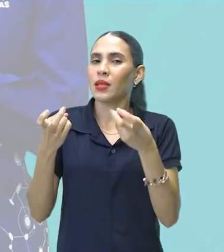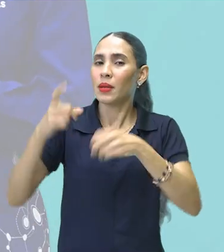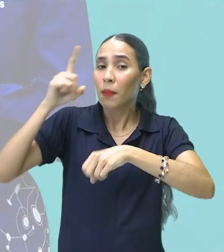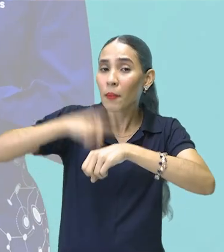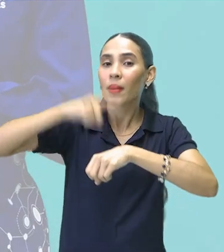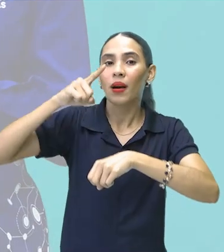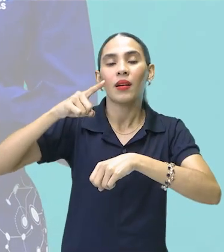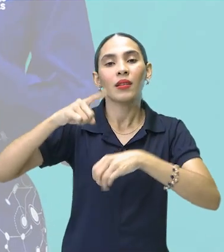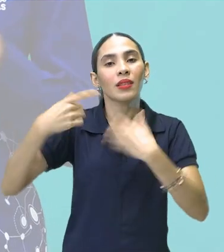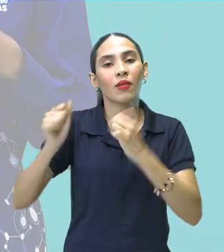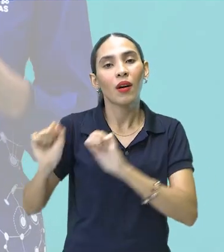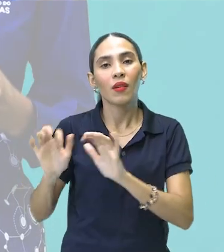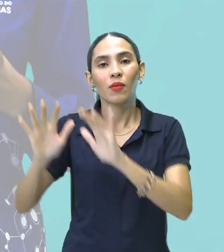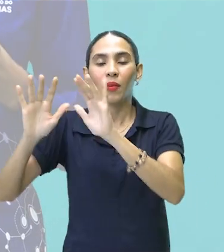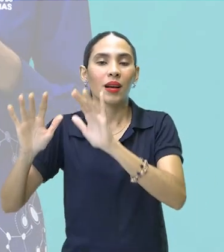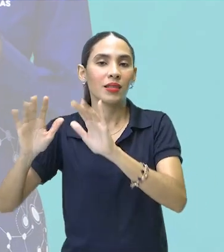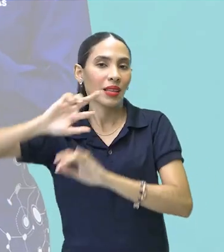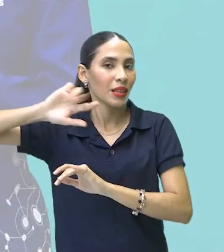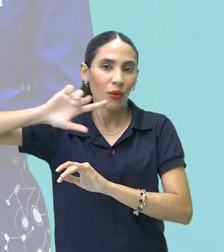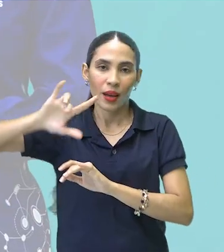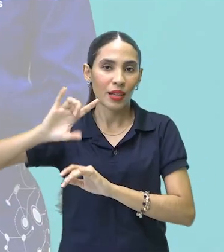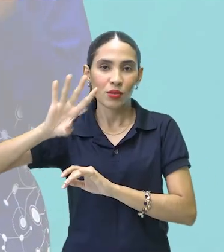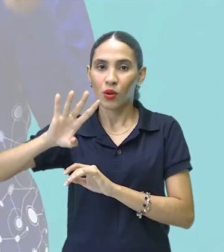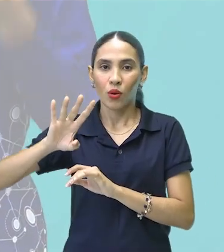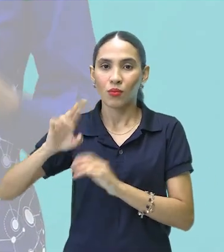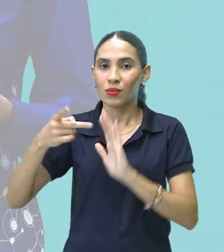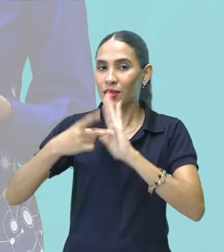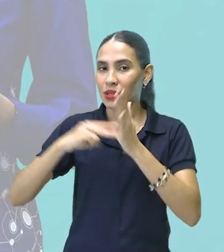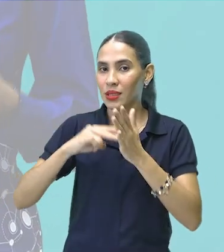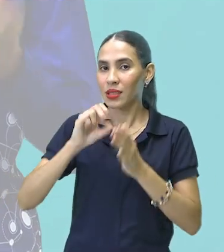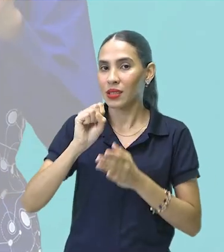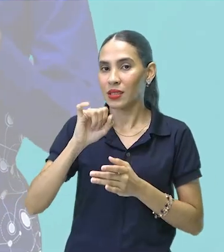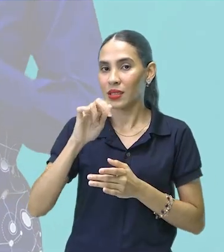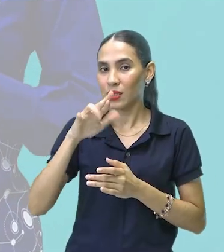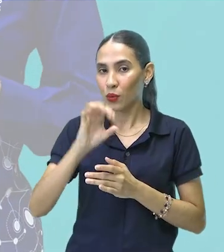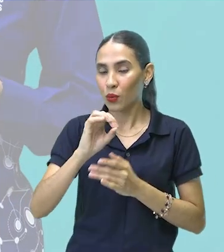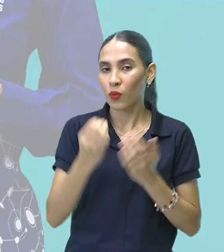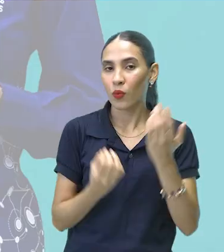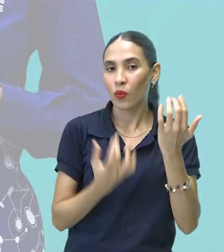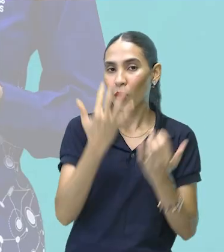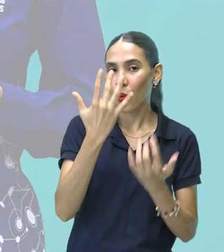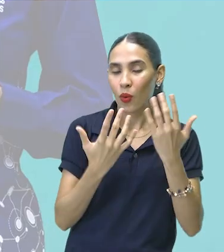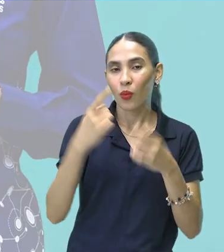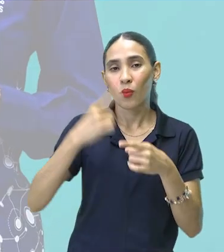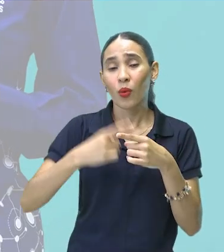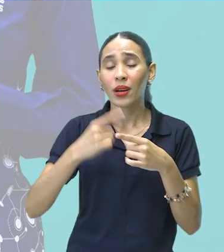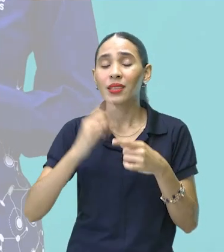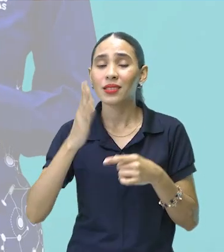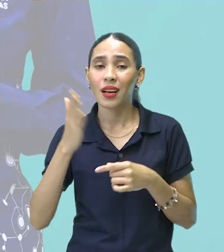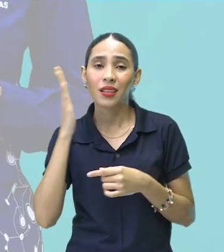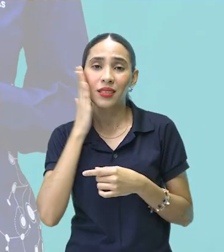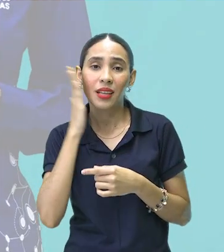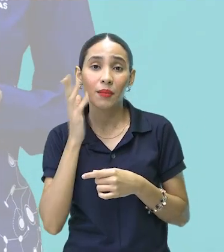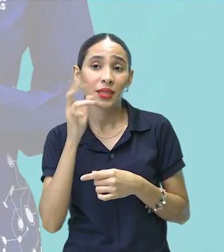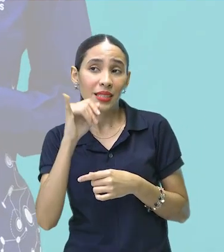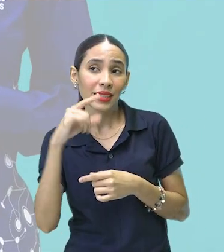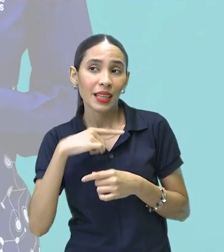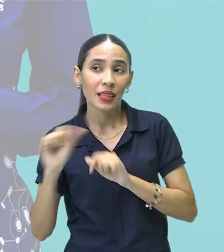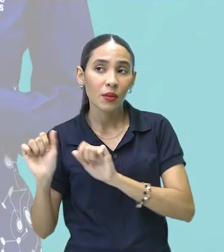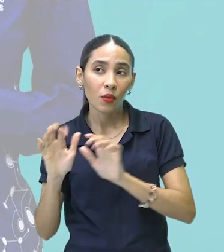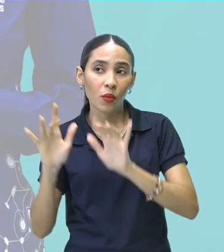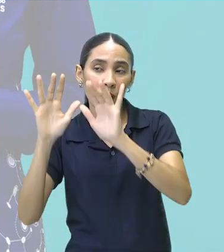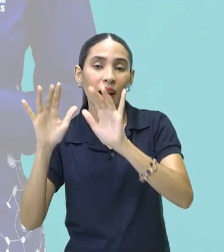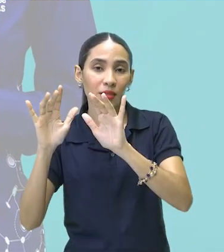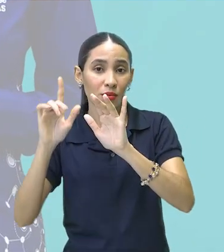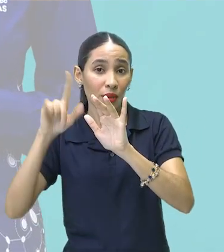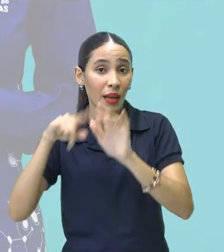momento, a fumaça já não funciona como um signo do fogo, porque a gente já sabe que se tem fumaça,